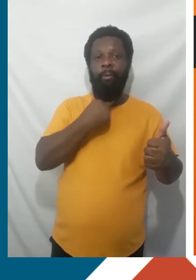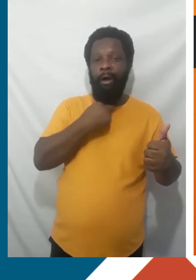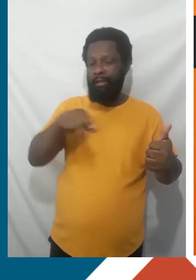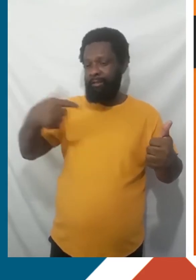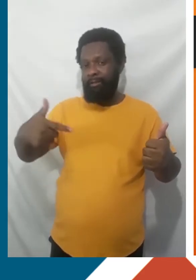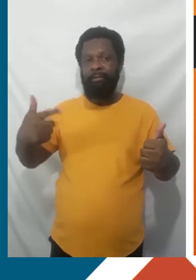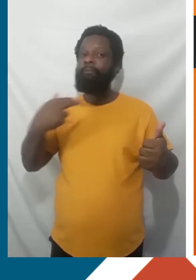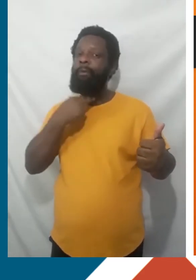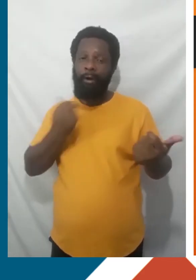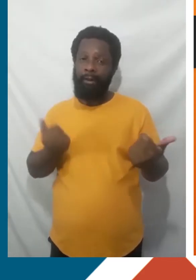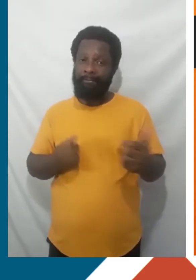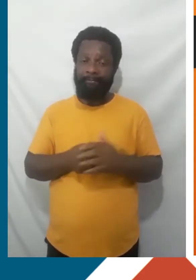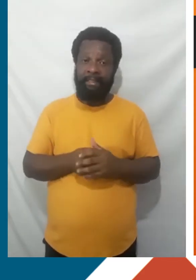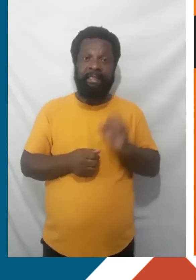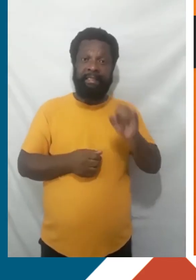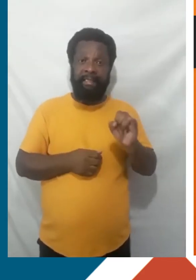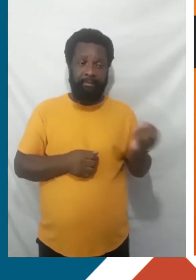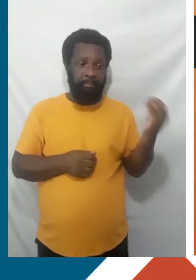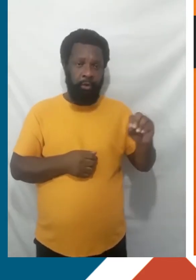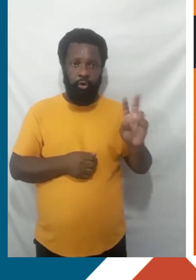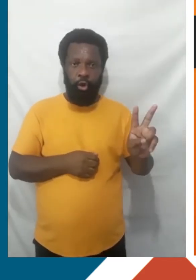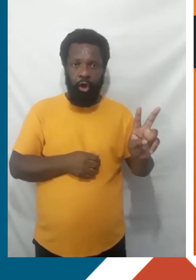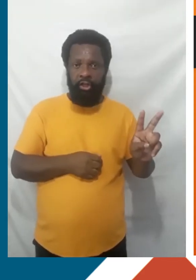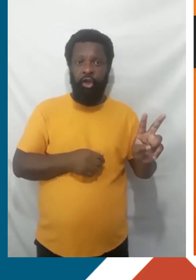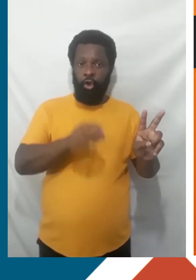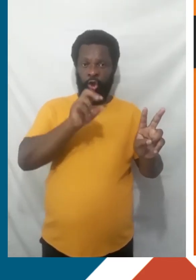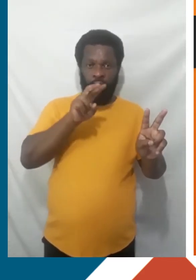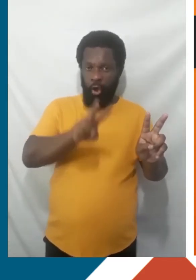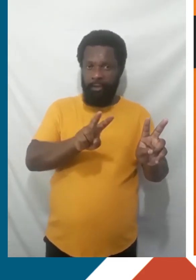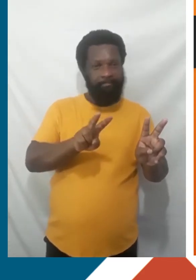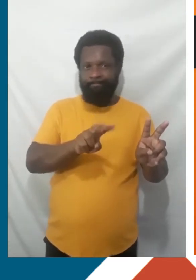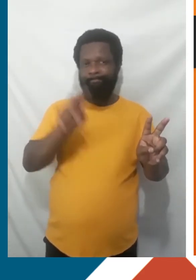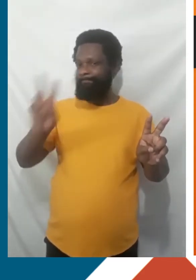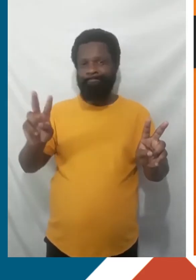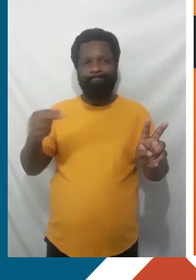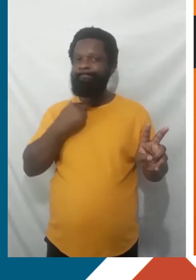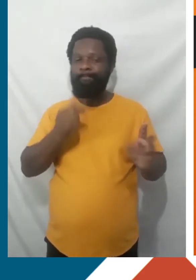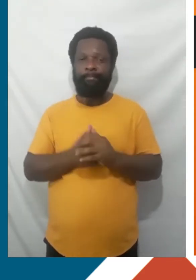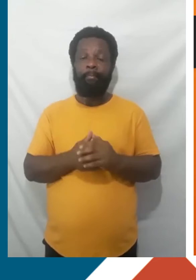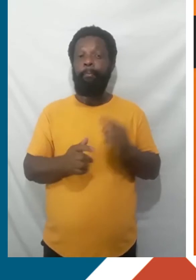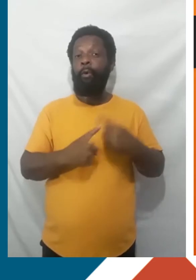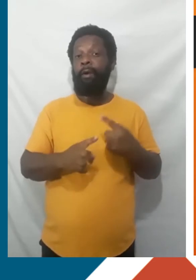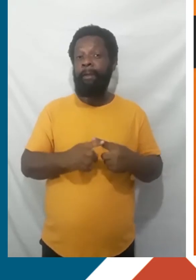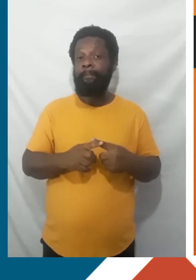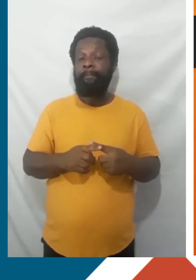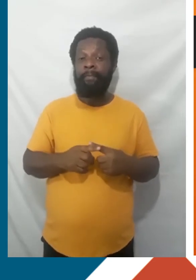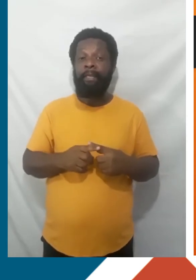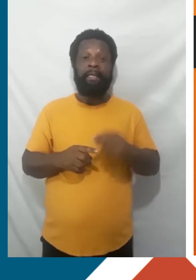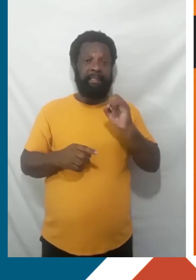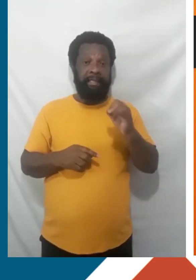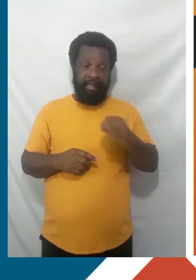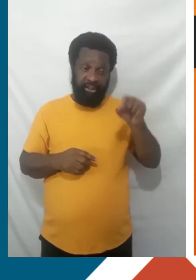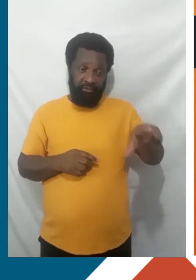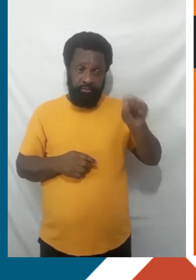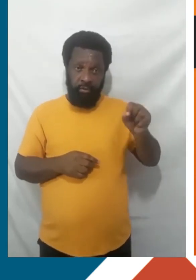vamos nos atentar a esse detalhe. Se ele for escolhido no primeiro, não poderá ser escolhido no último. Por quê? O fato